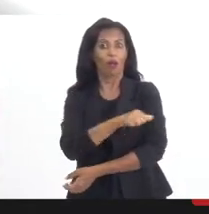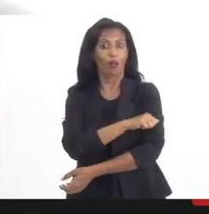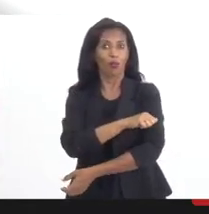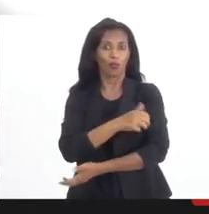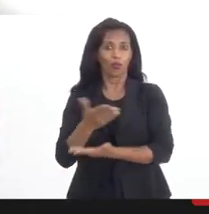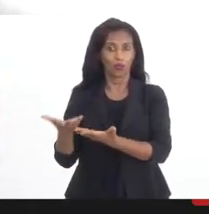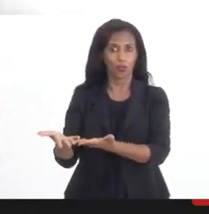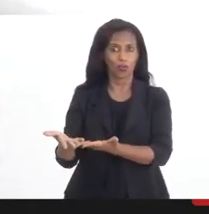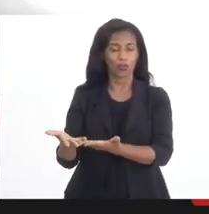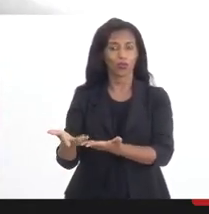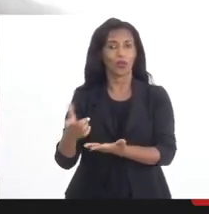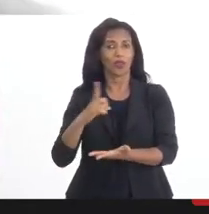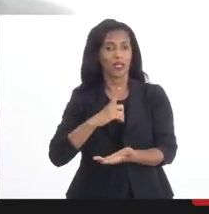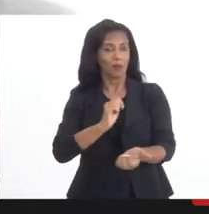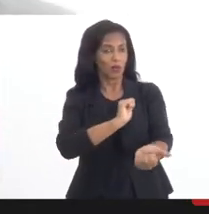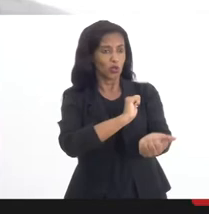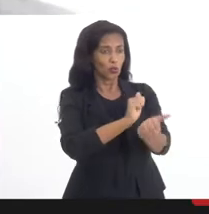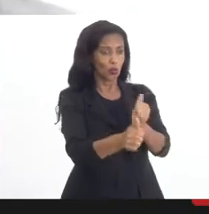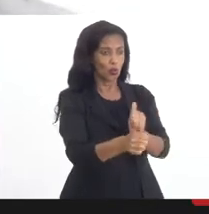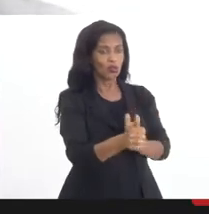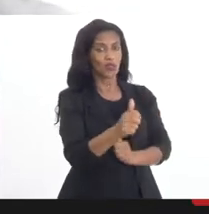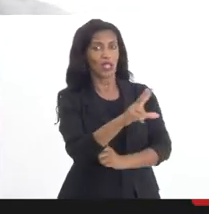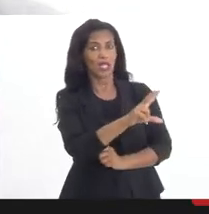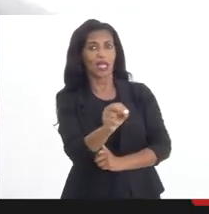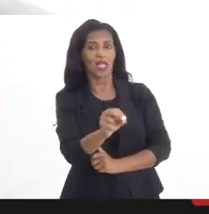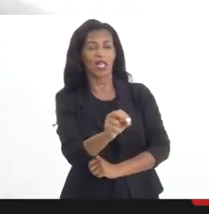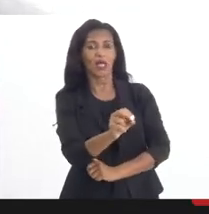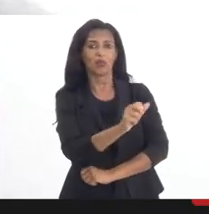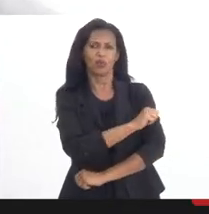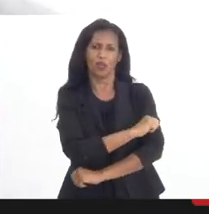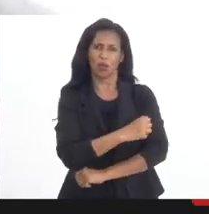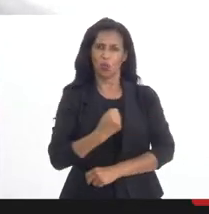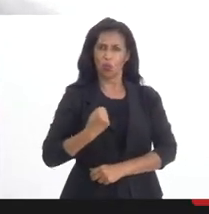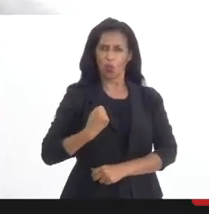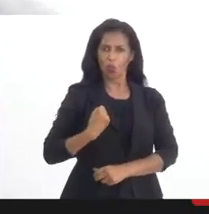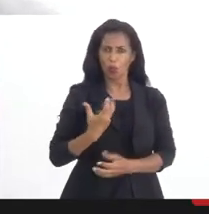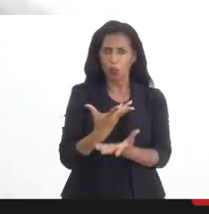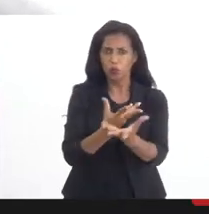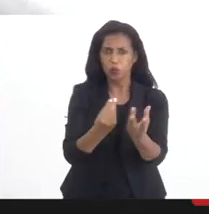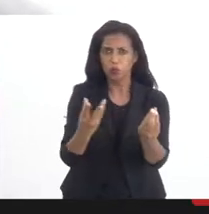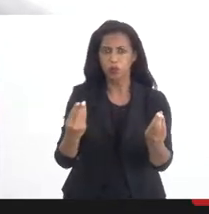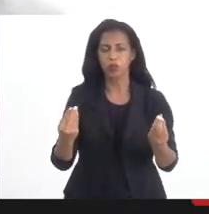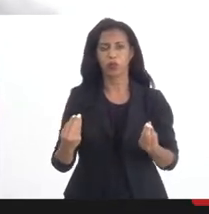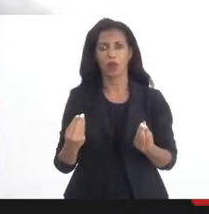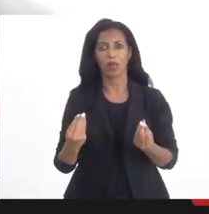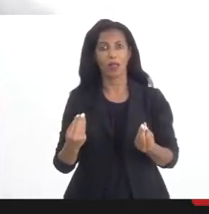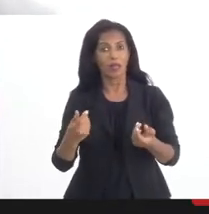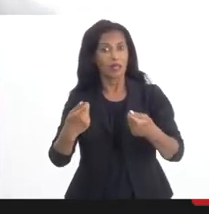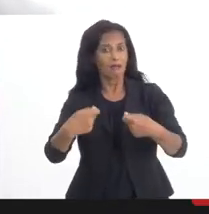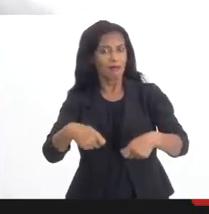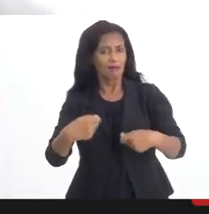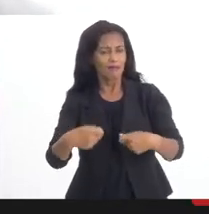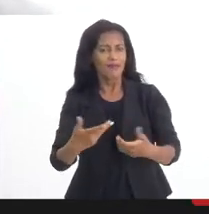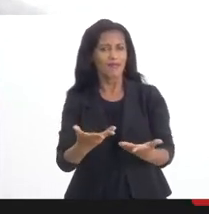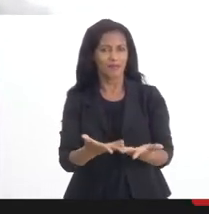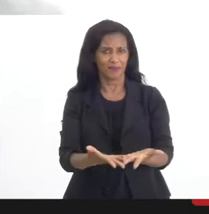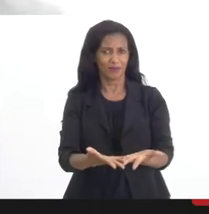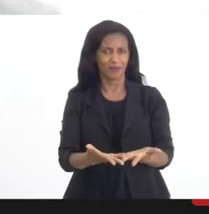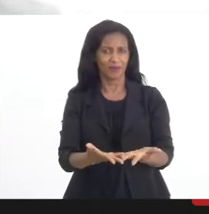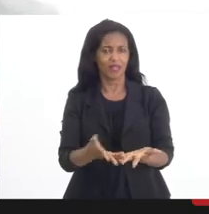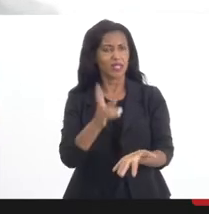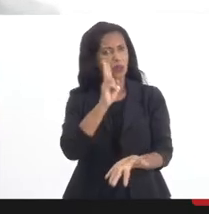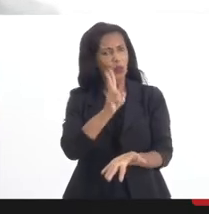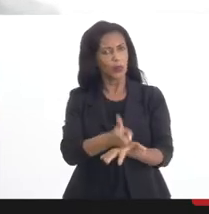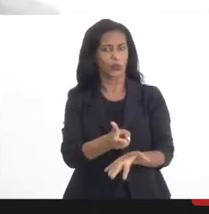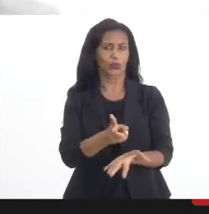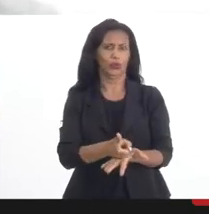Atende atividade esportiva com 500 alunos. Então, assim, é um número muito expressivo e que conta que isso